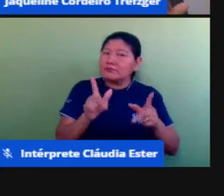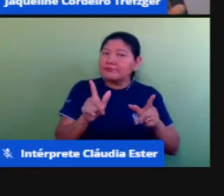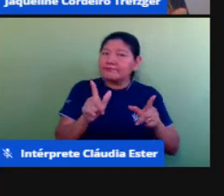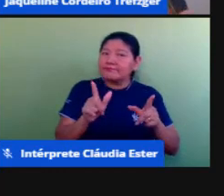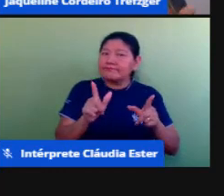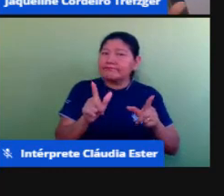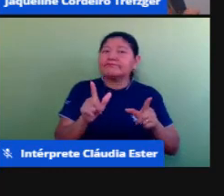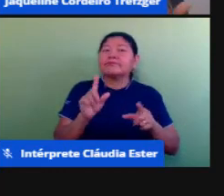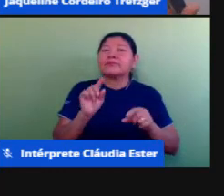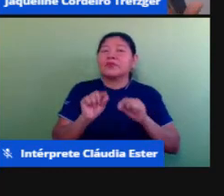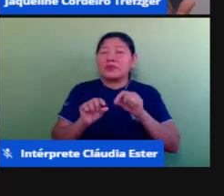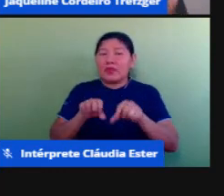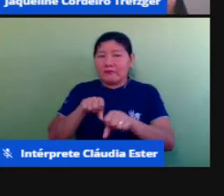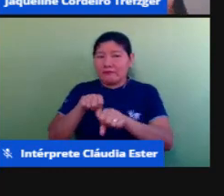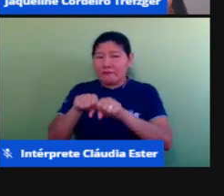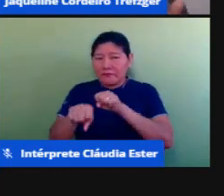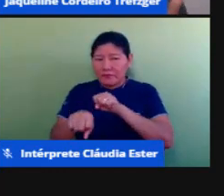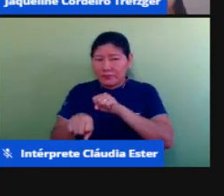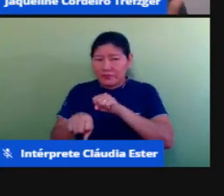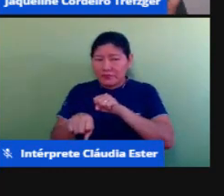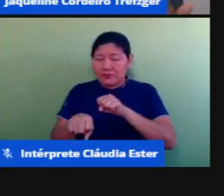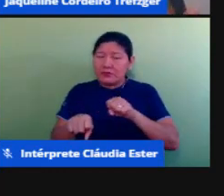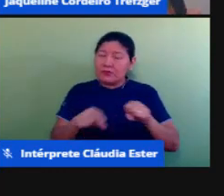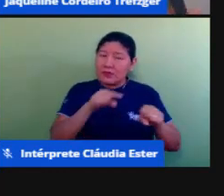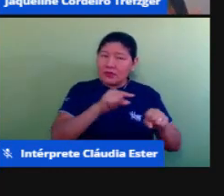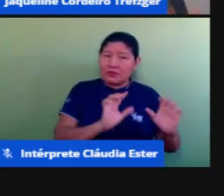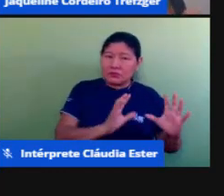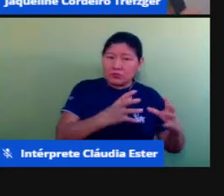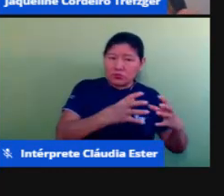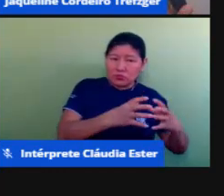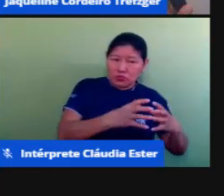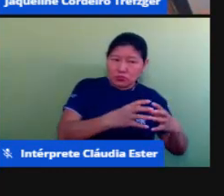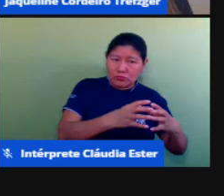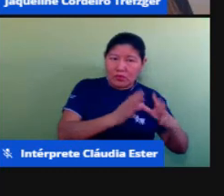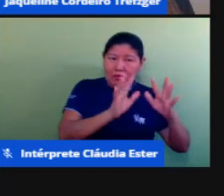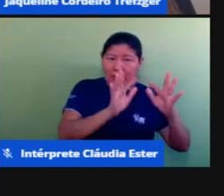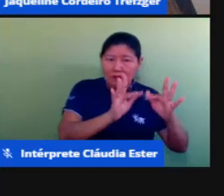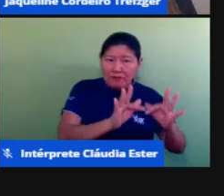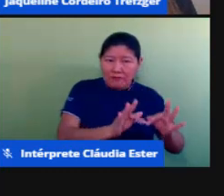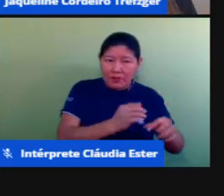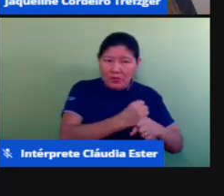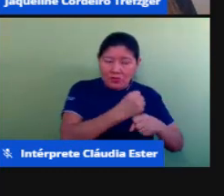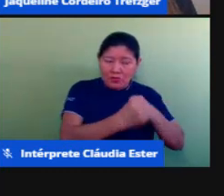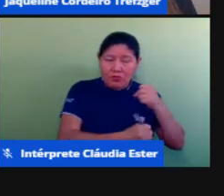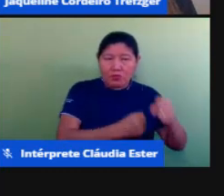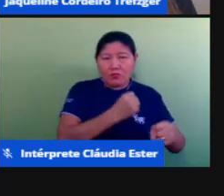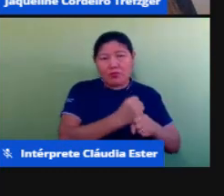realizada no final de uma unidade temática ou de um período letivo.